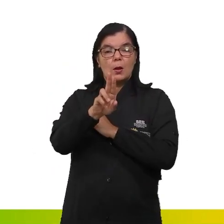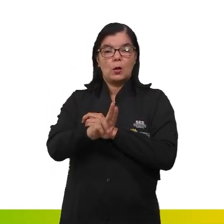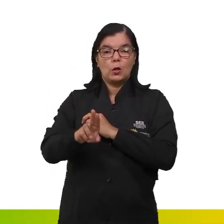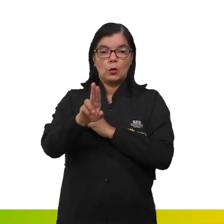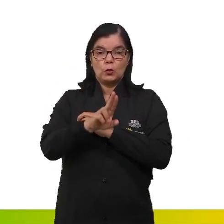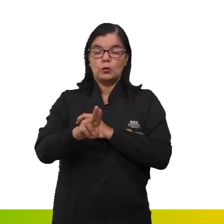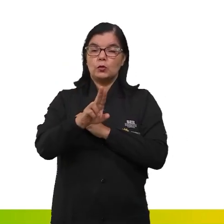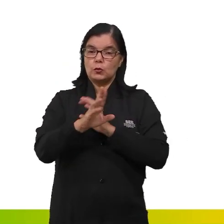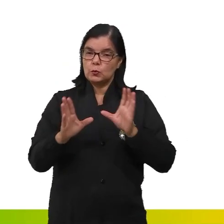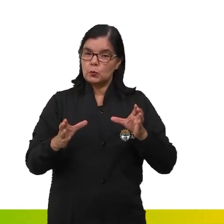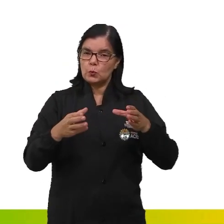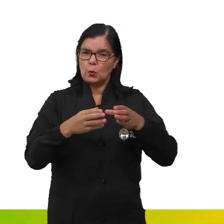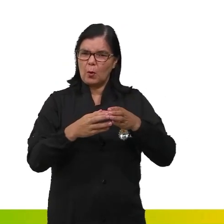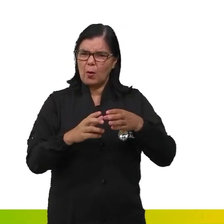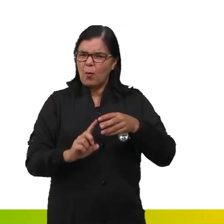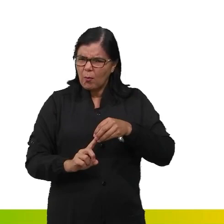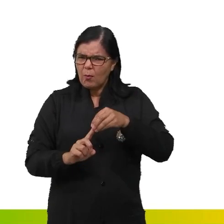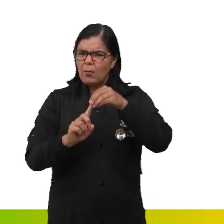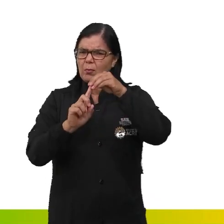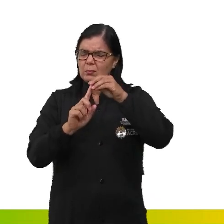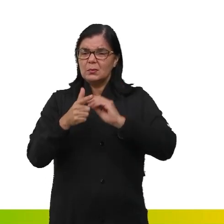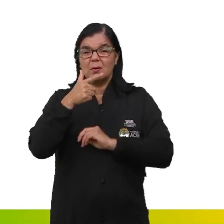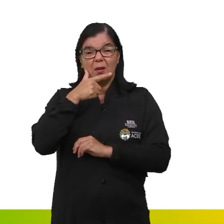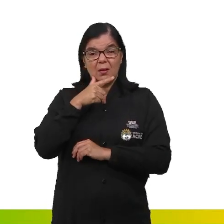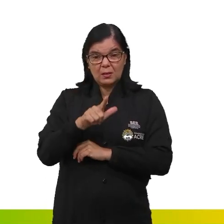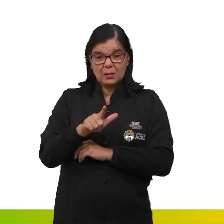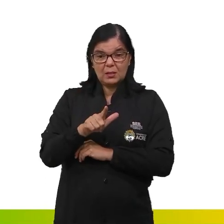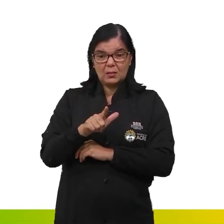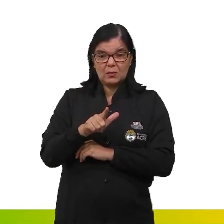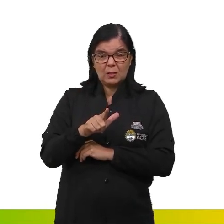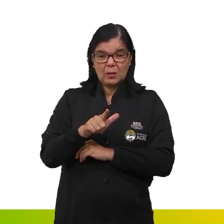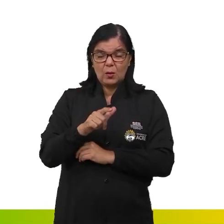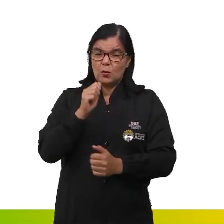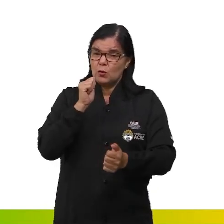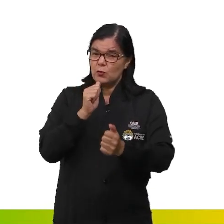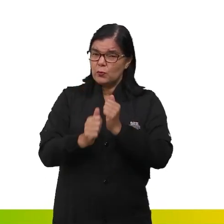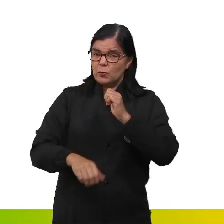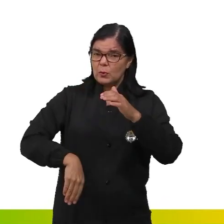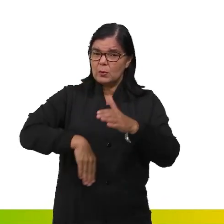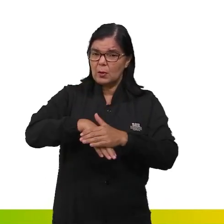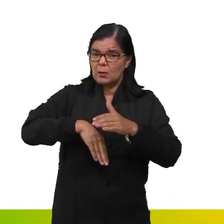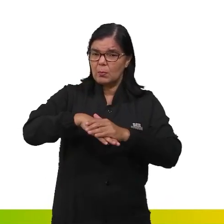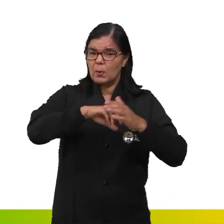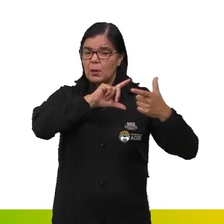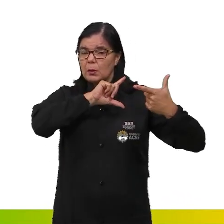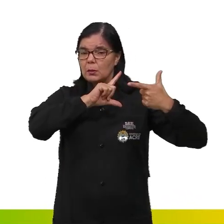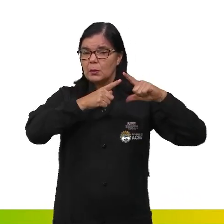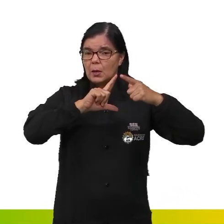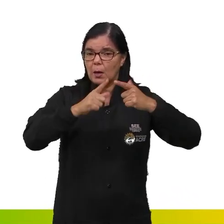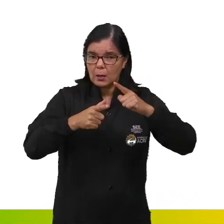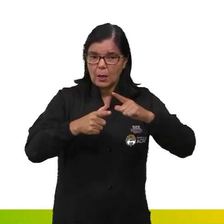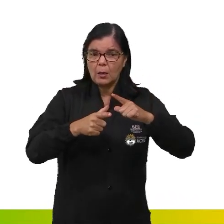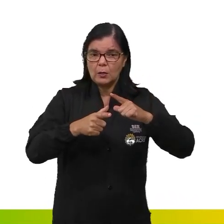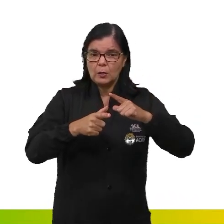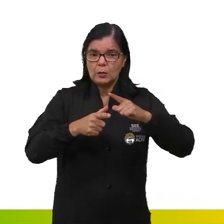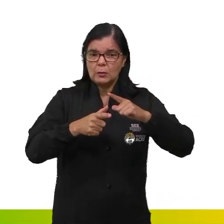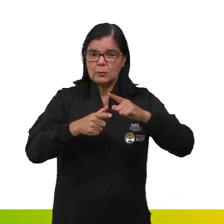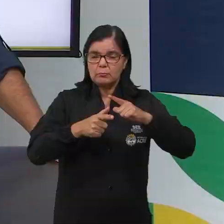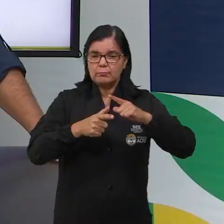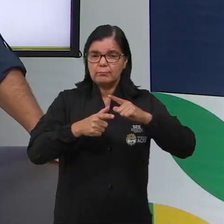em torneios. Única língua utilizada em torneios de futebol devido à tradição dos países hispânicos nesse